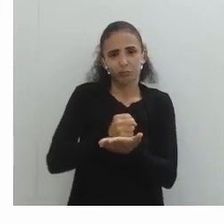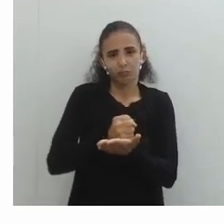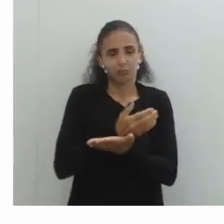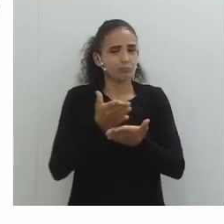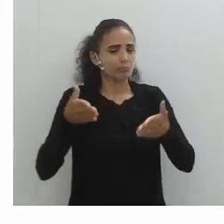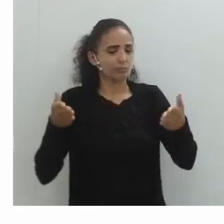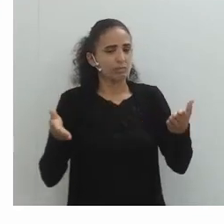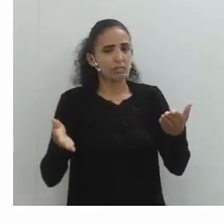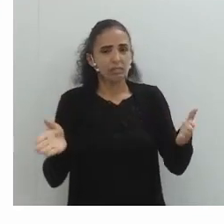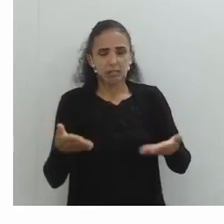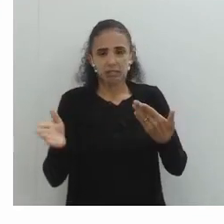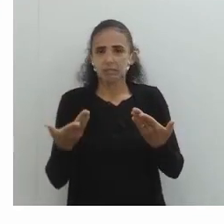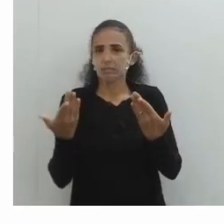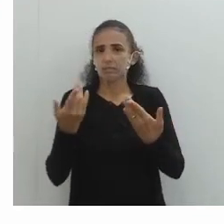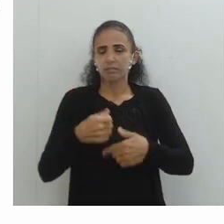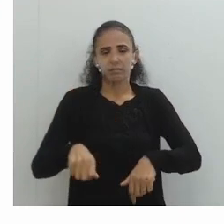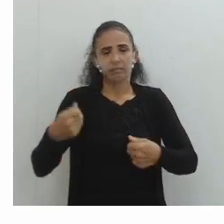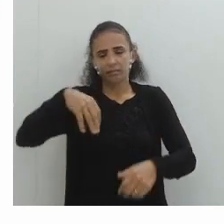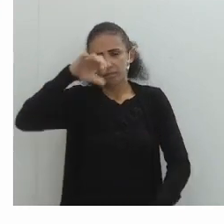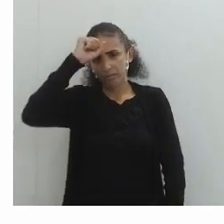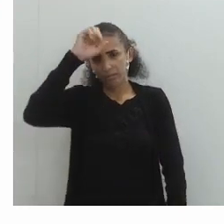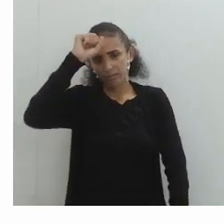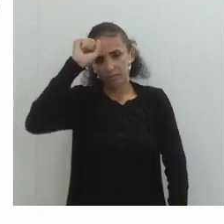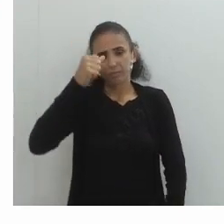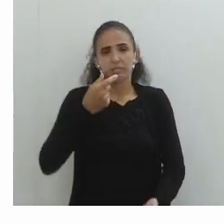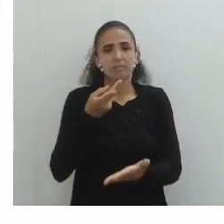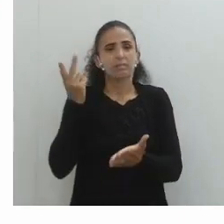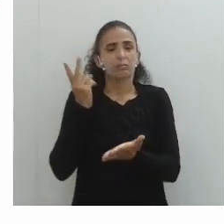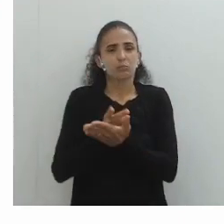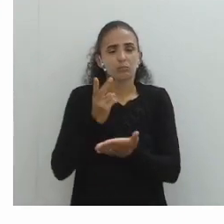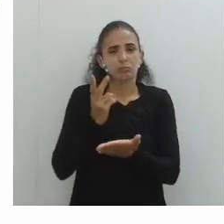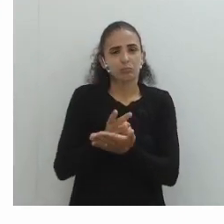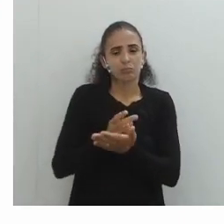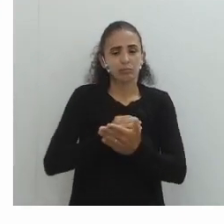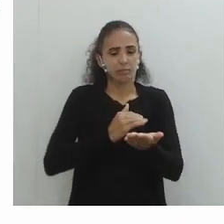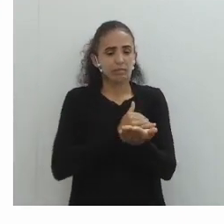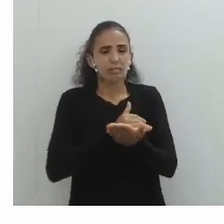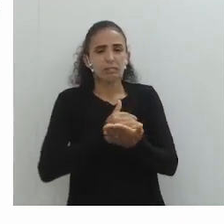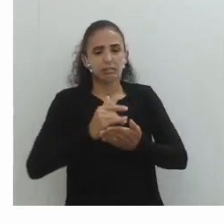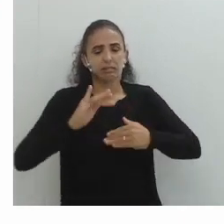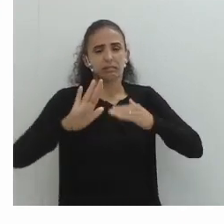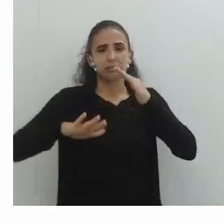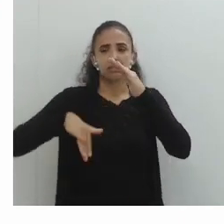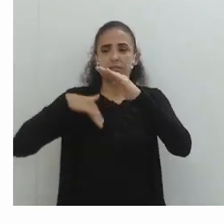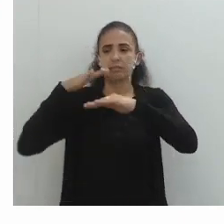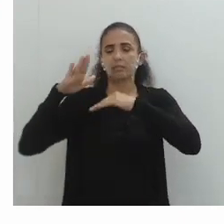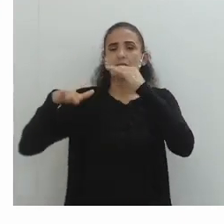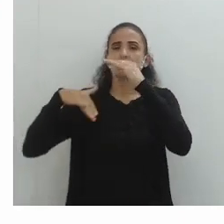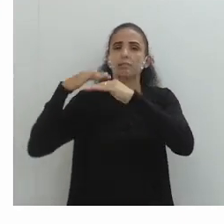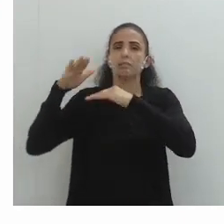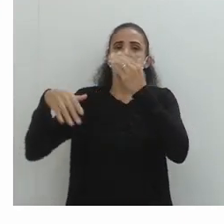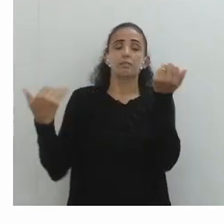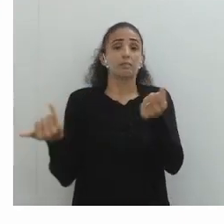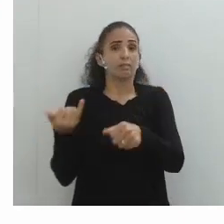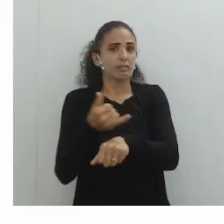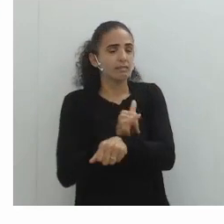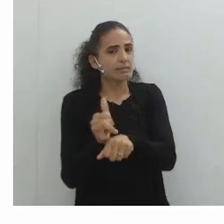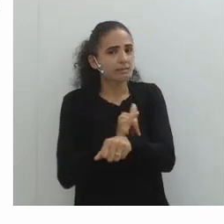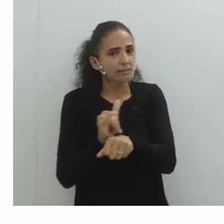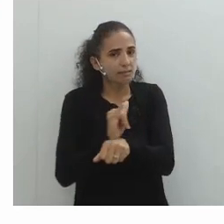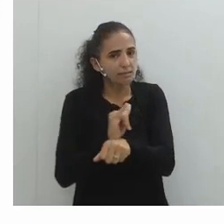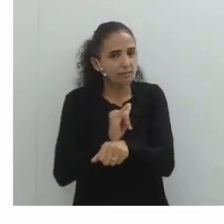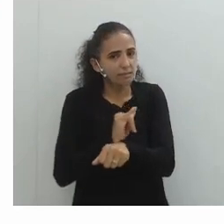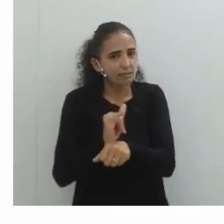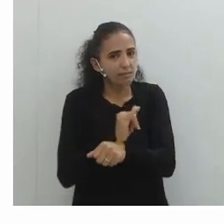pessoas. Então ele aprende. Por que ele aprende? Porque ele começa a desenvolver estratégias